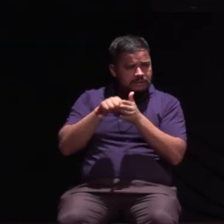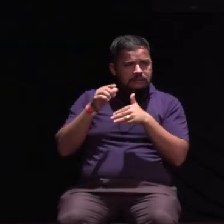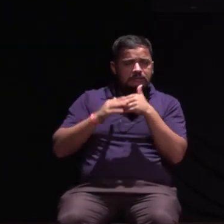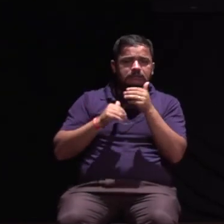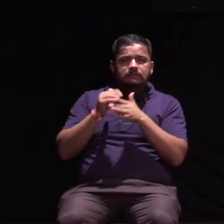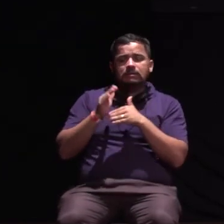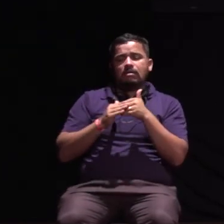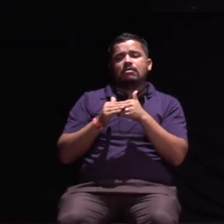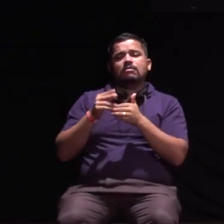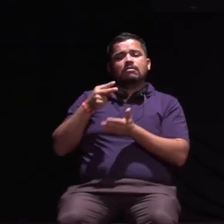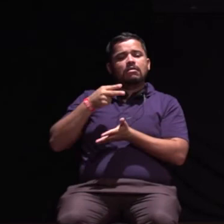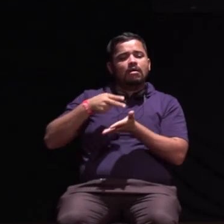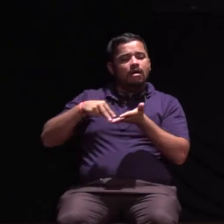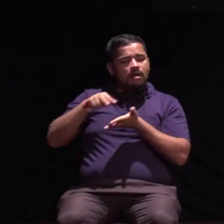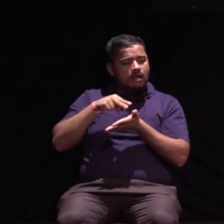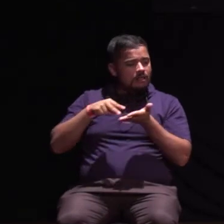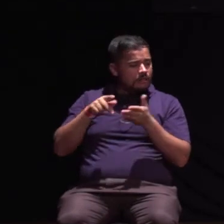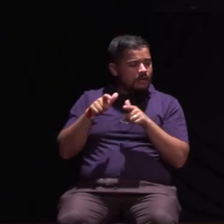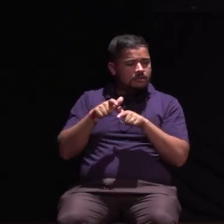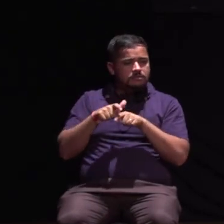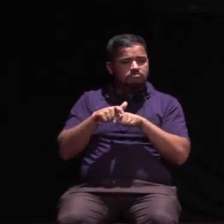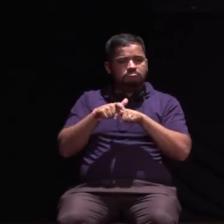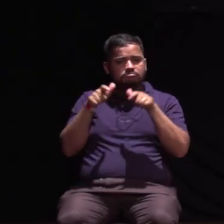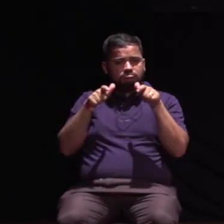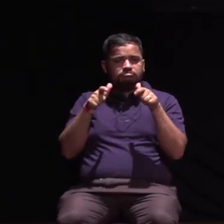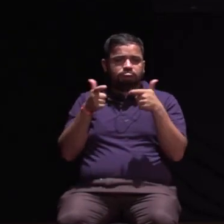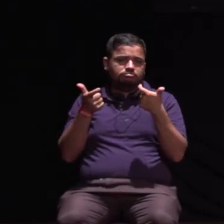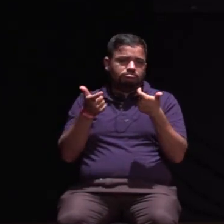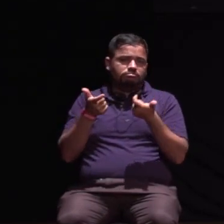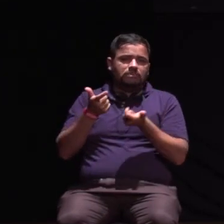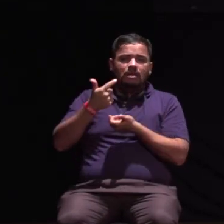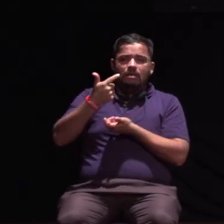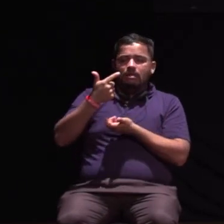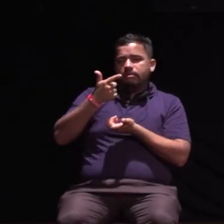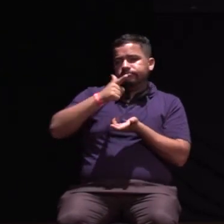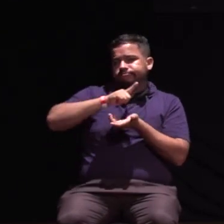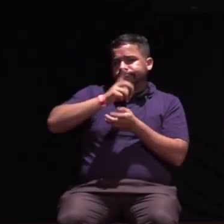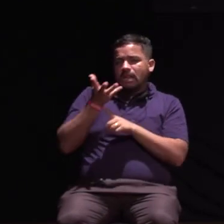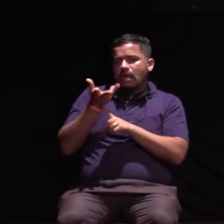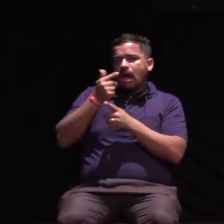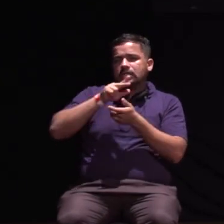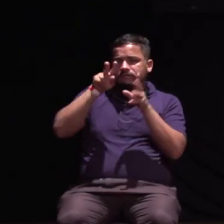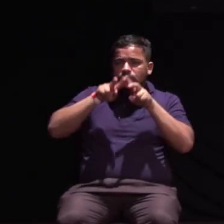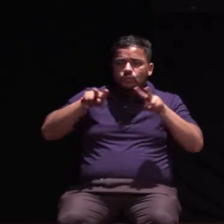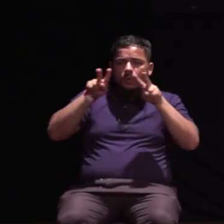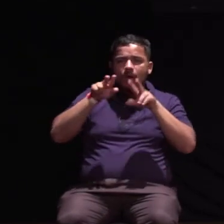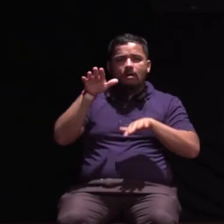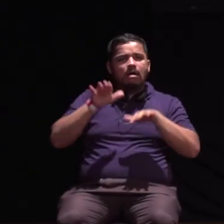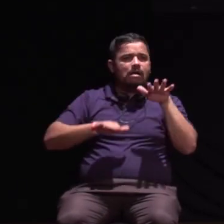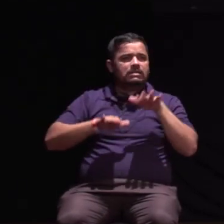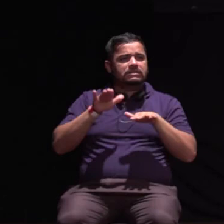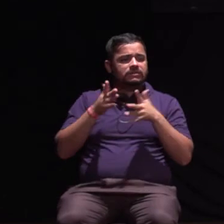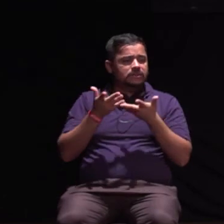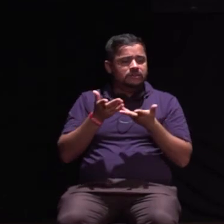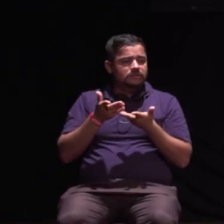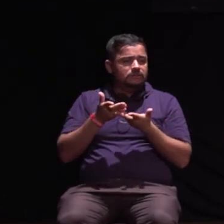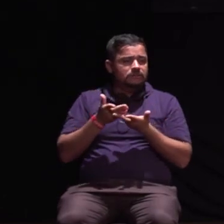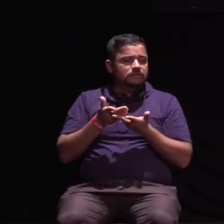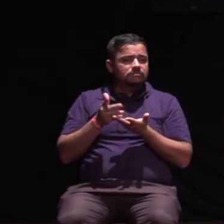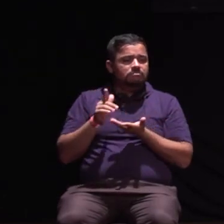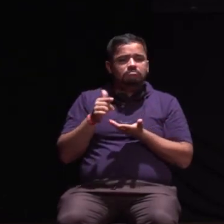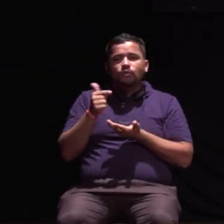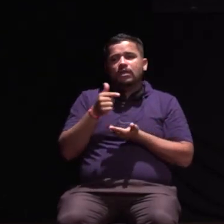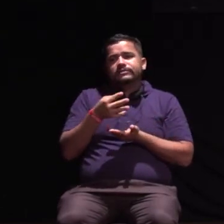dança se interessando muito pelas artes visuais e nem sempre as artes visuais conhecedoras do